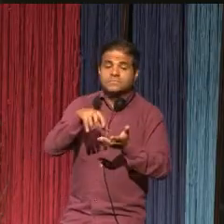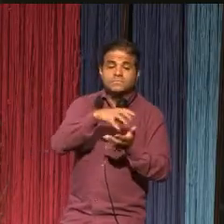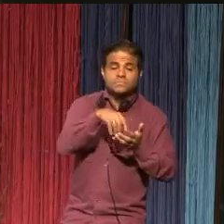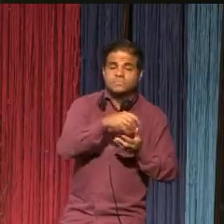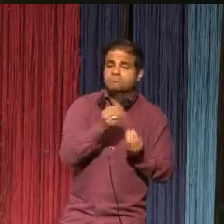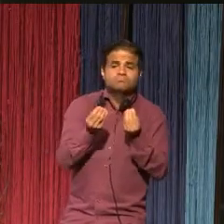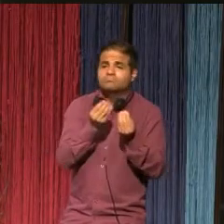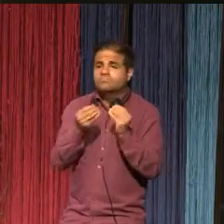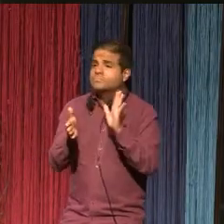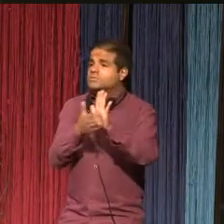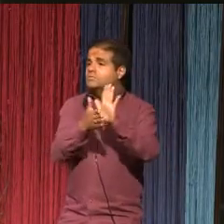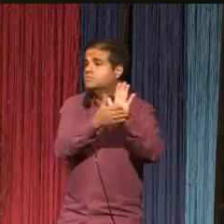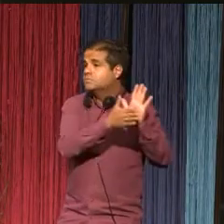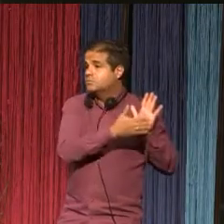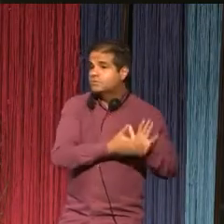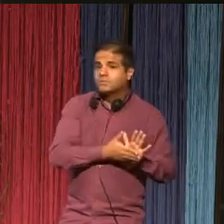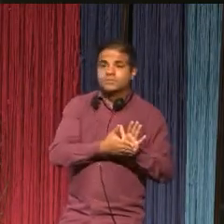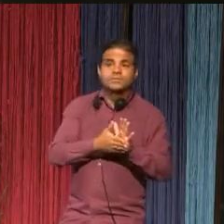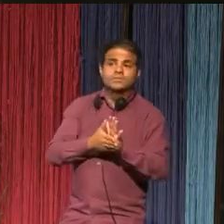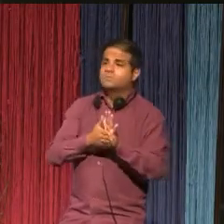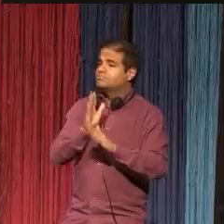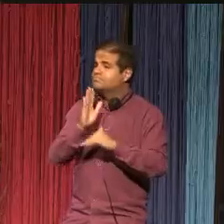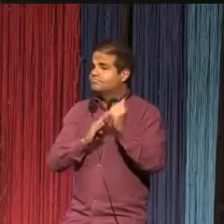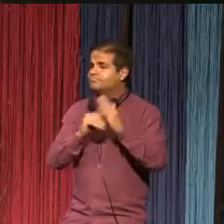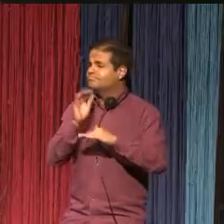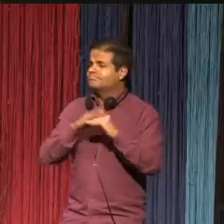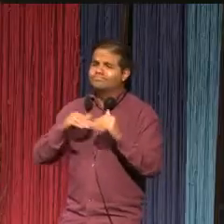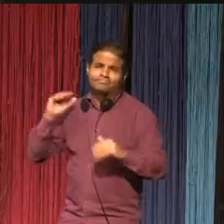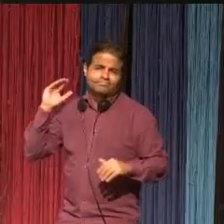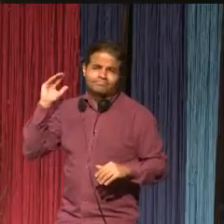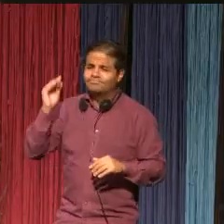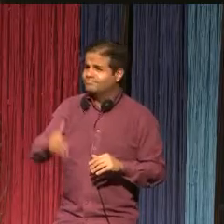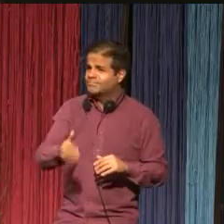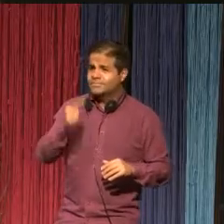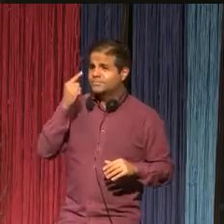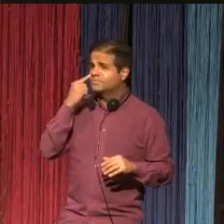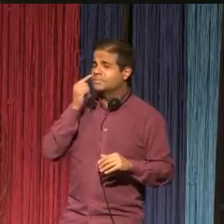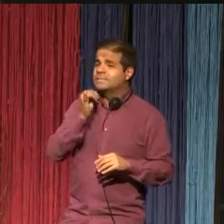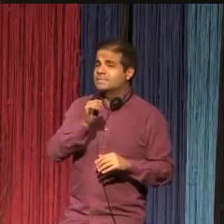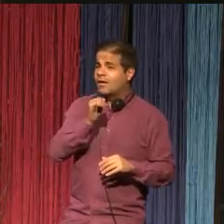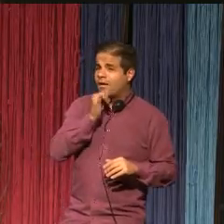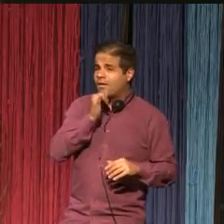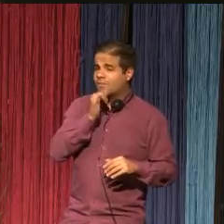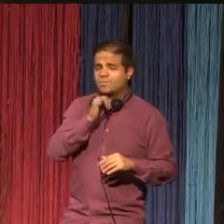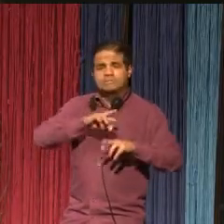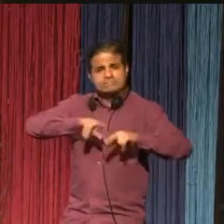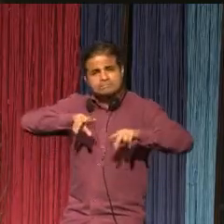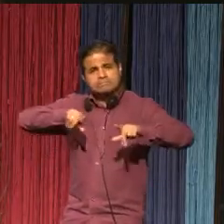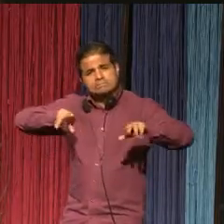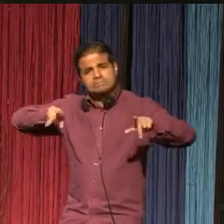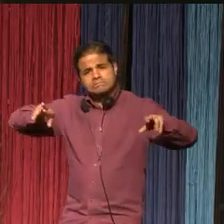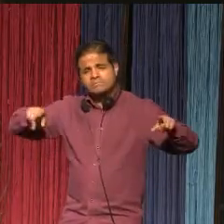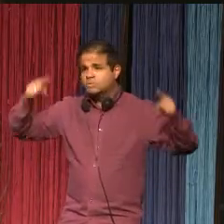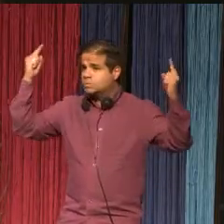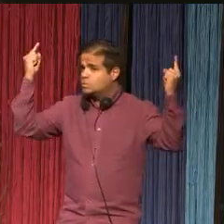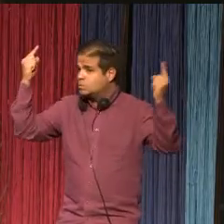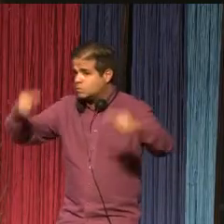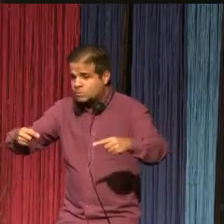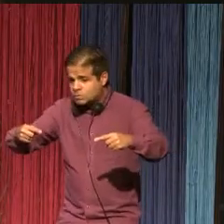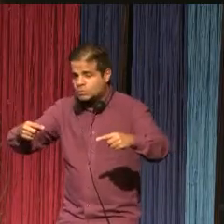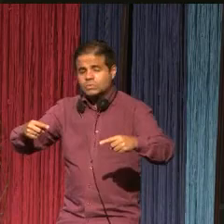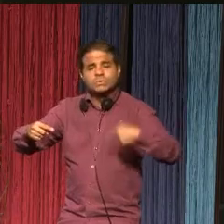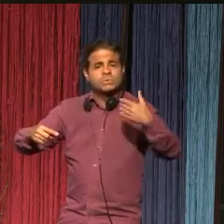você propõe que nós pratiquemos isso? Vimos muitos exemplos, mas temos os